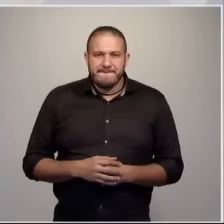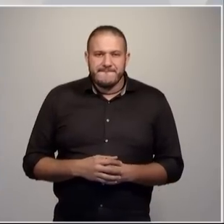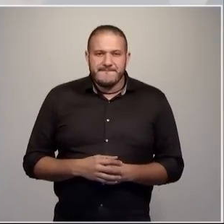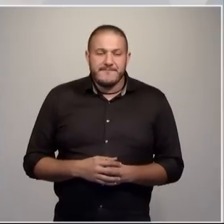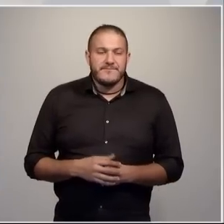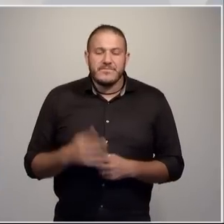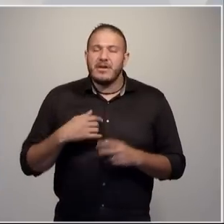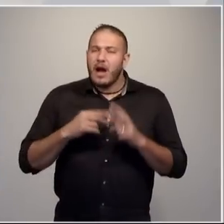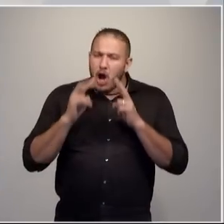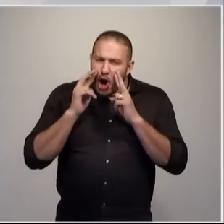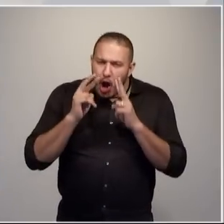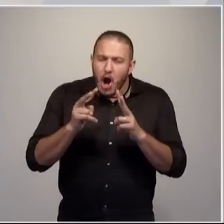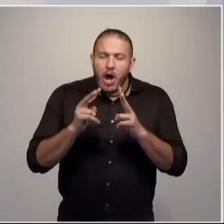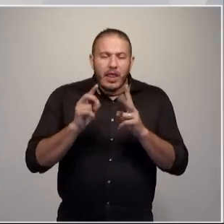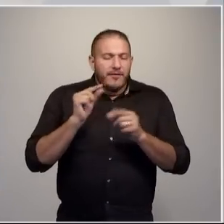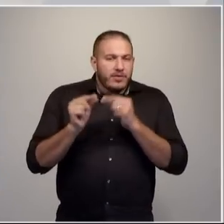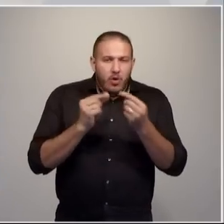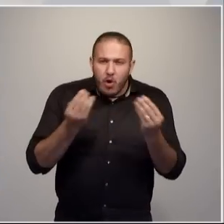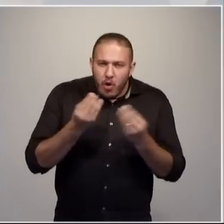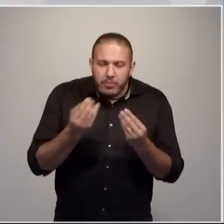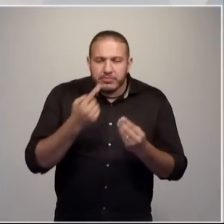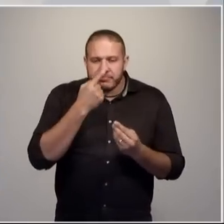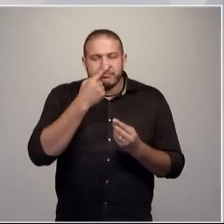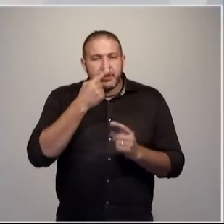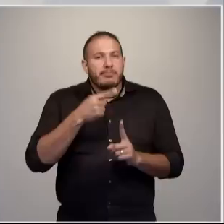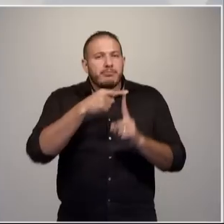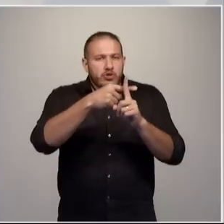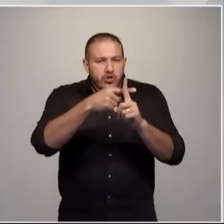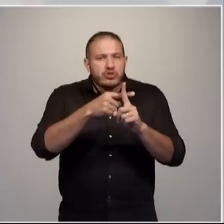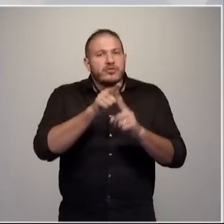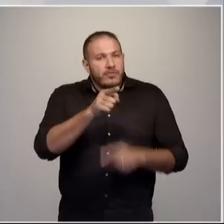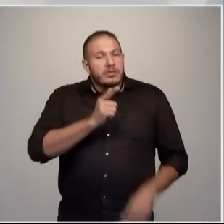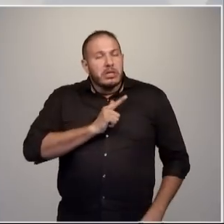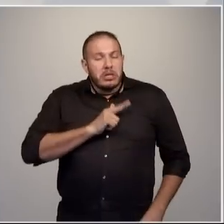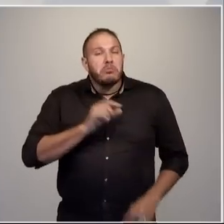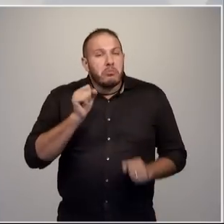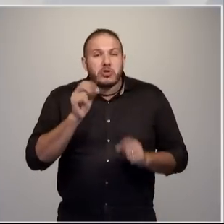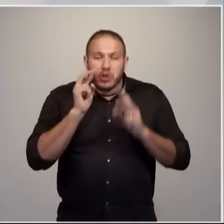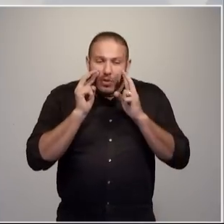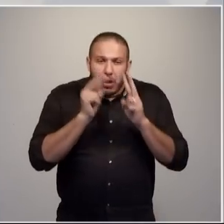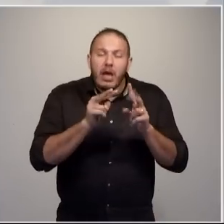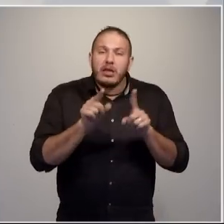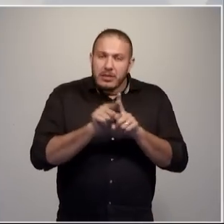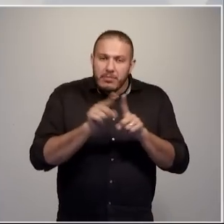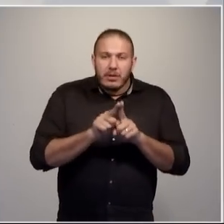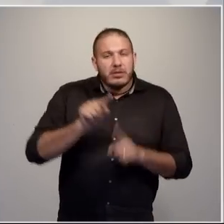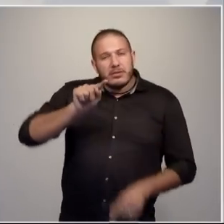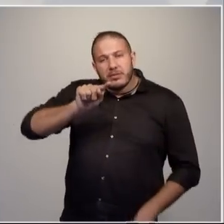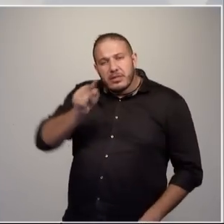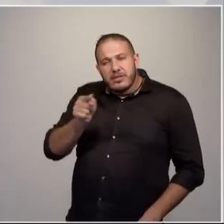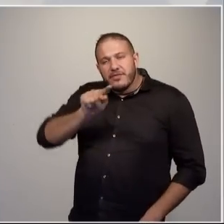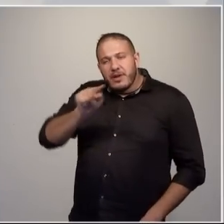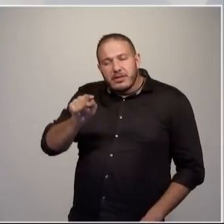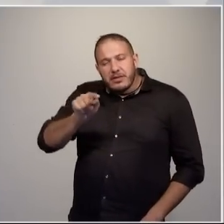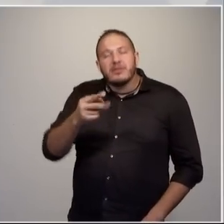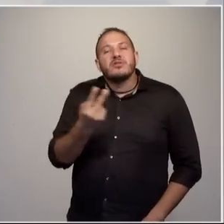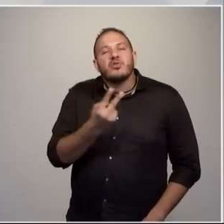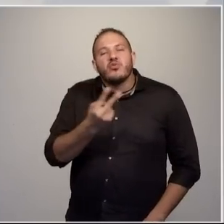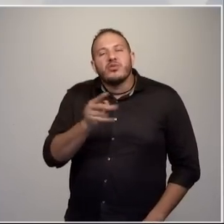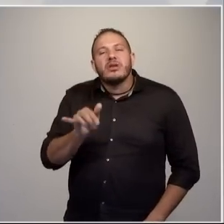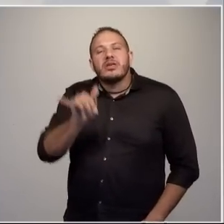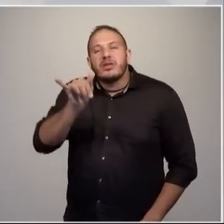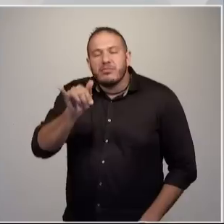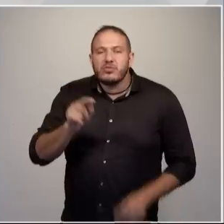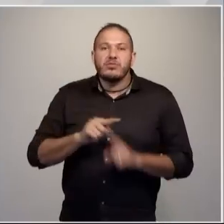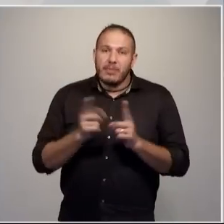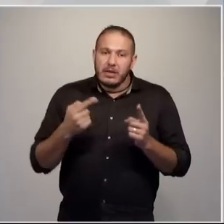Aí a gente olha o sinal disso, positivo. Podia olhar o sinal da derivada segunda em y. Eu olhei em x, mas é